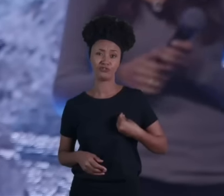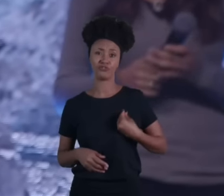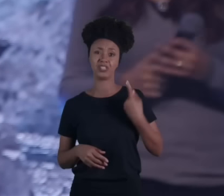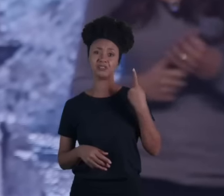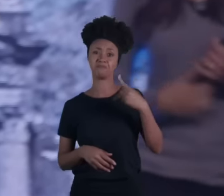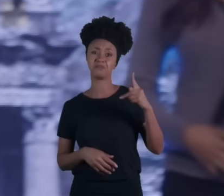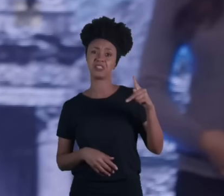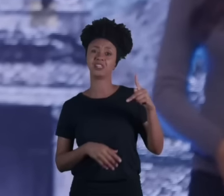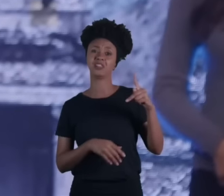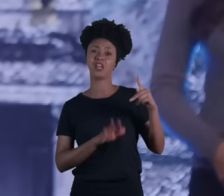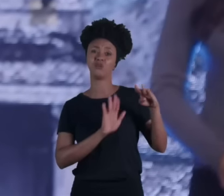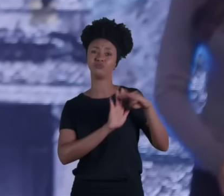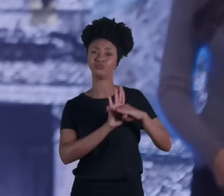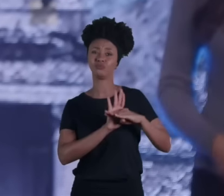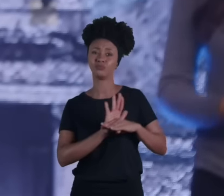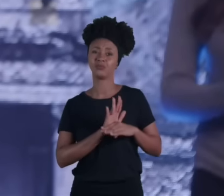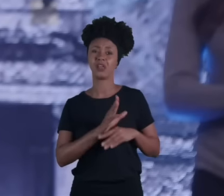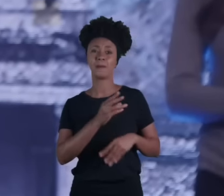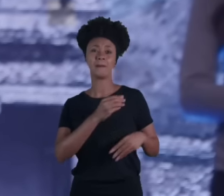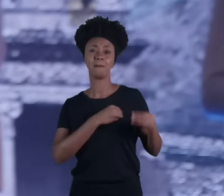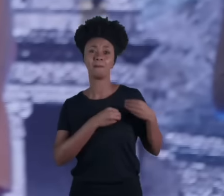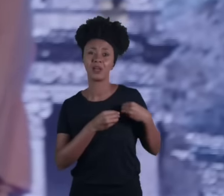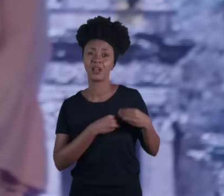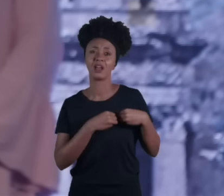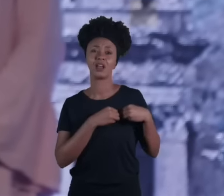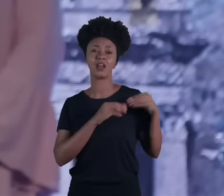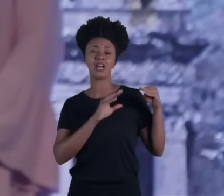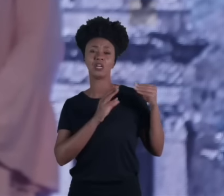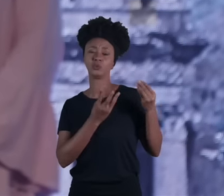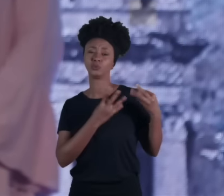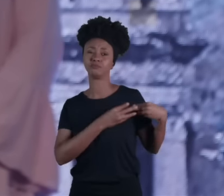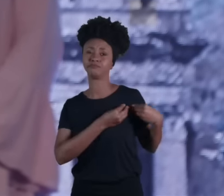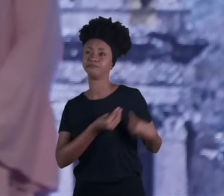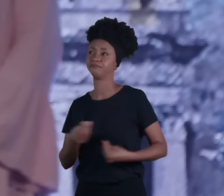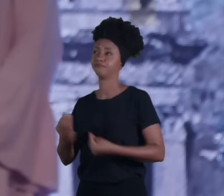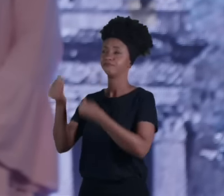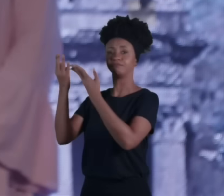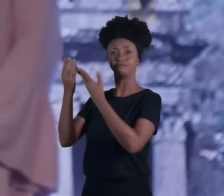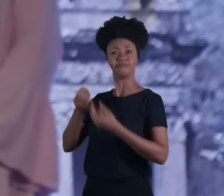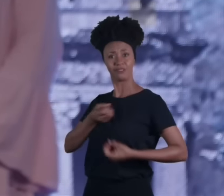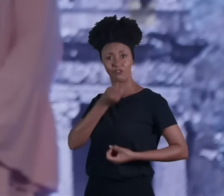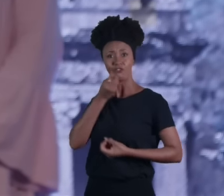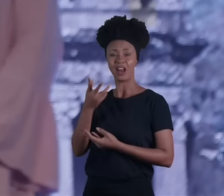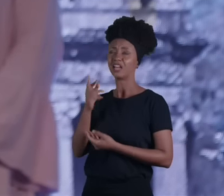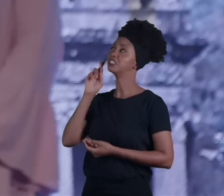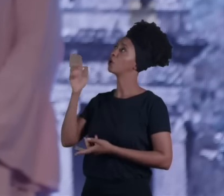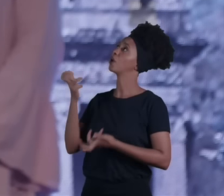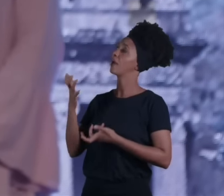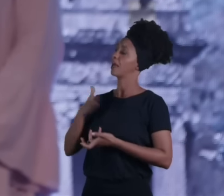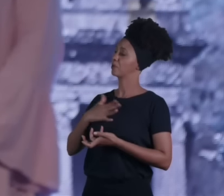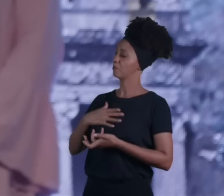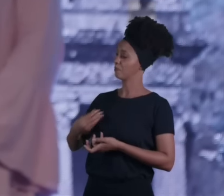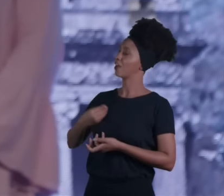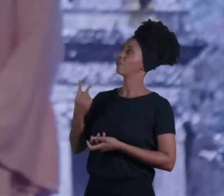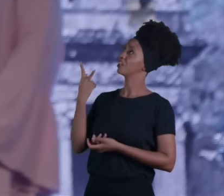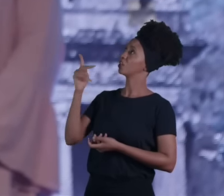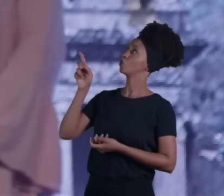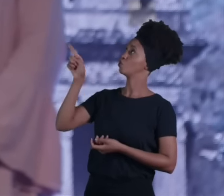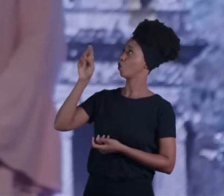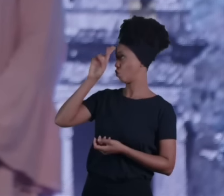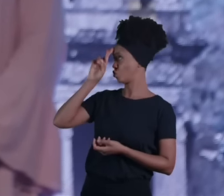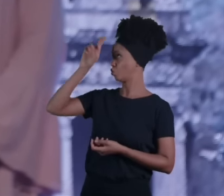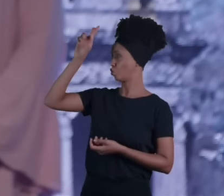propósitos, os seus pecados, e de dizer: Senhor, eu quero ser teu. Eu quero que o Senhor seja não